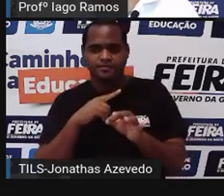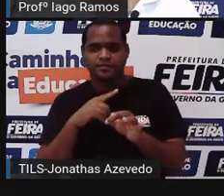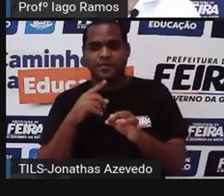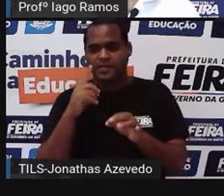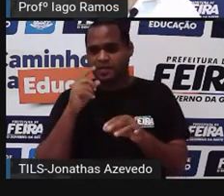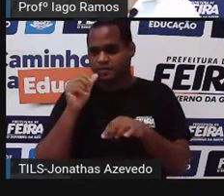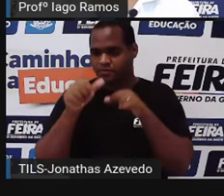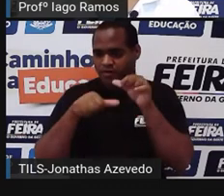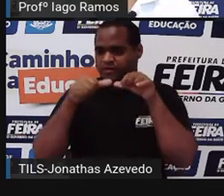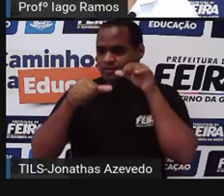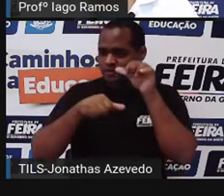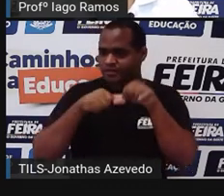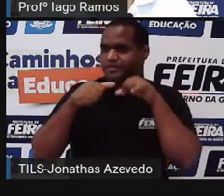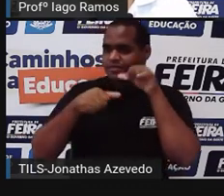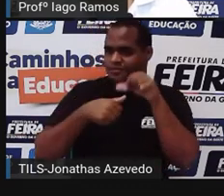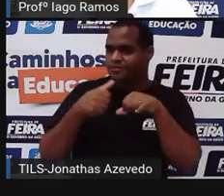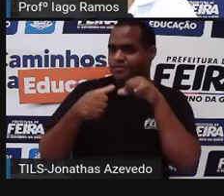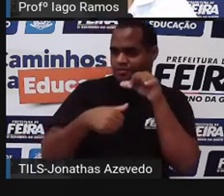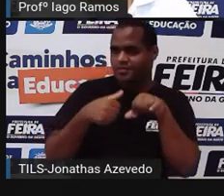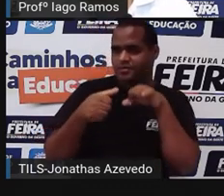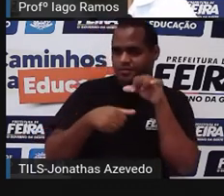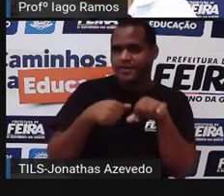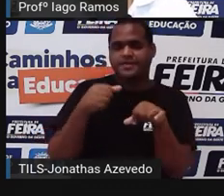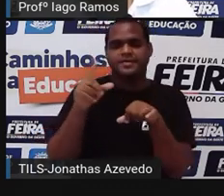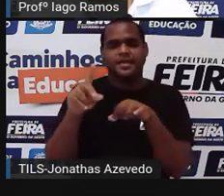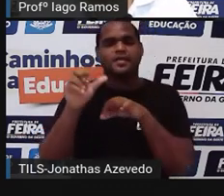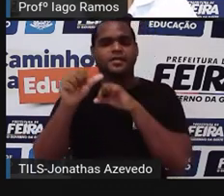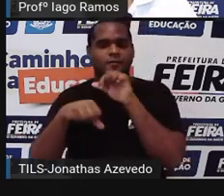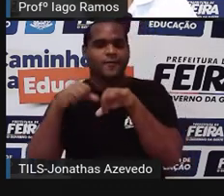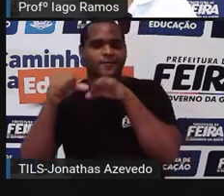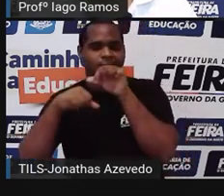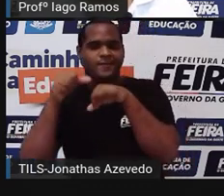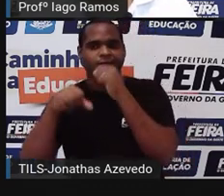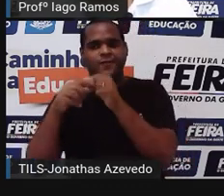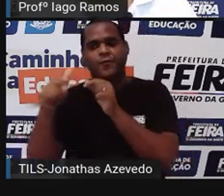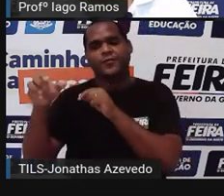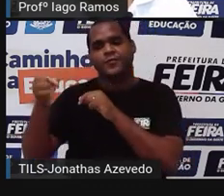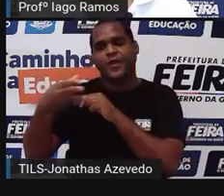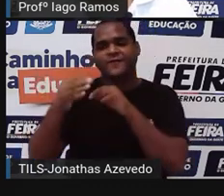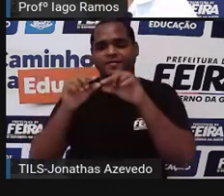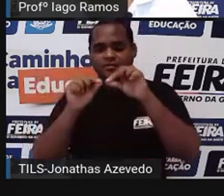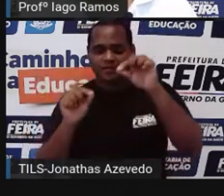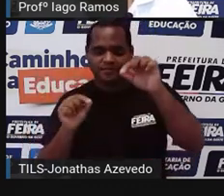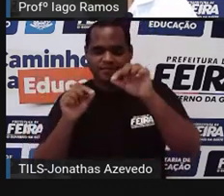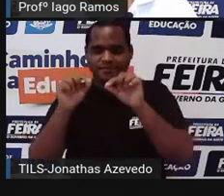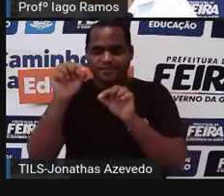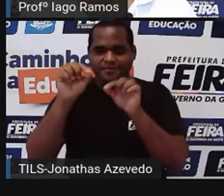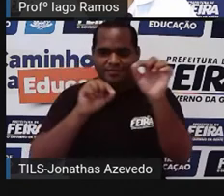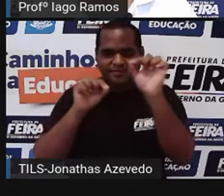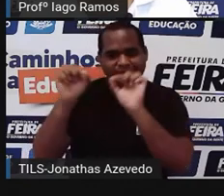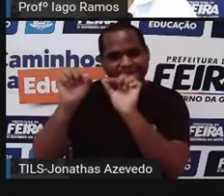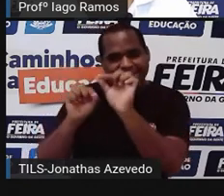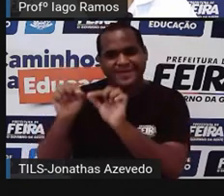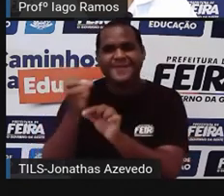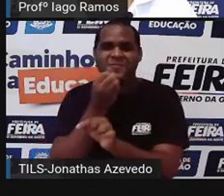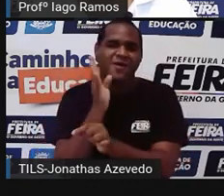novas translações na figura Olha que coisa bacana